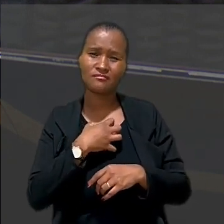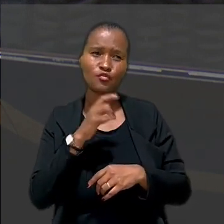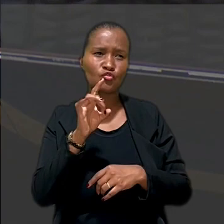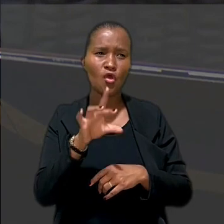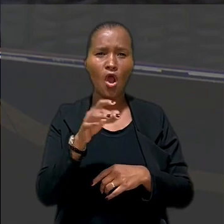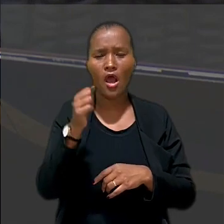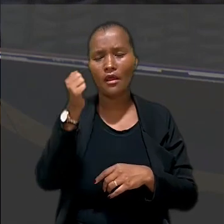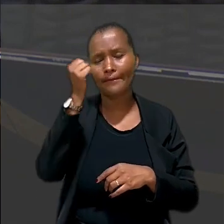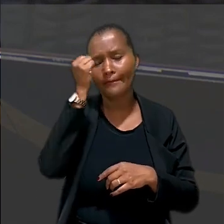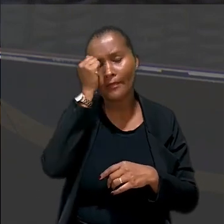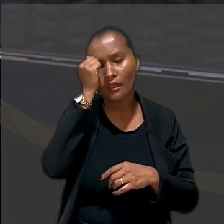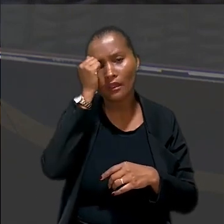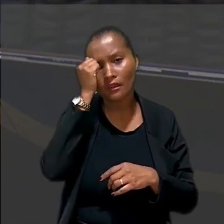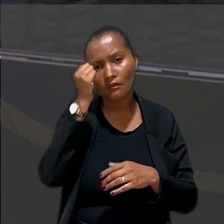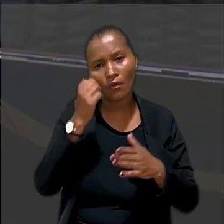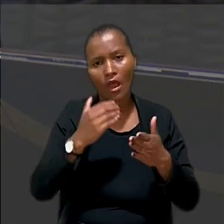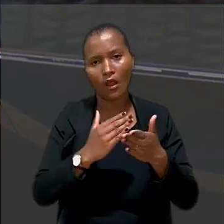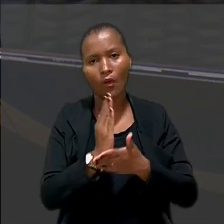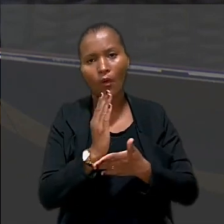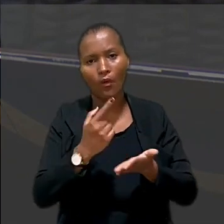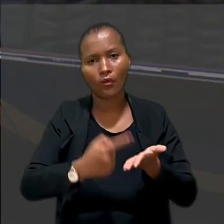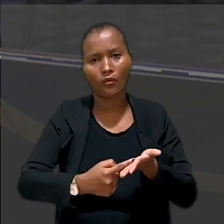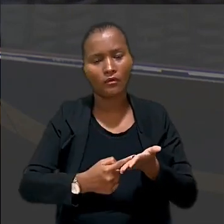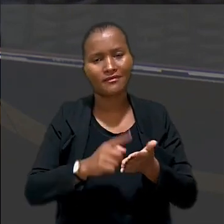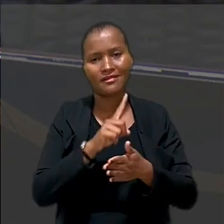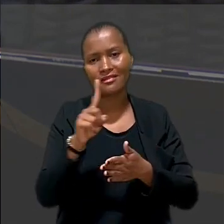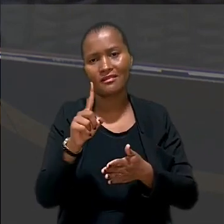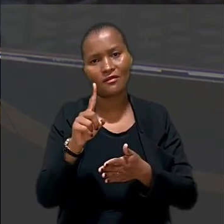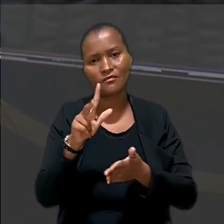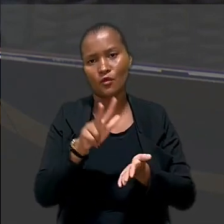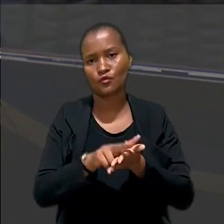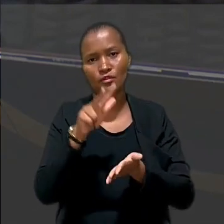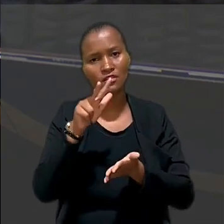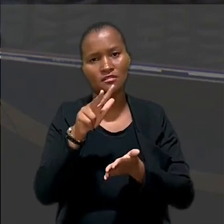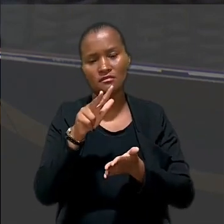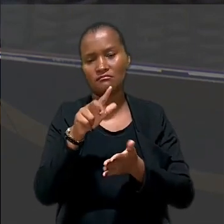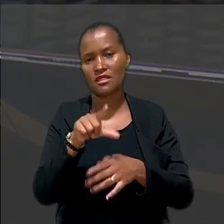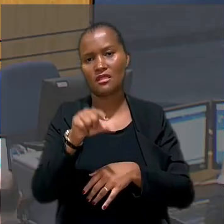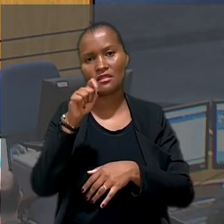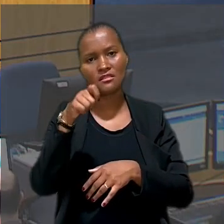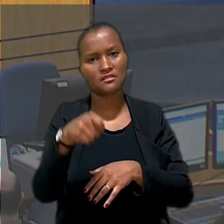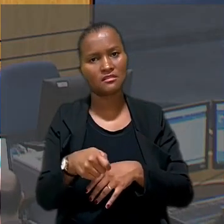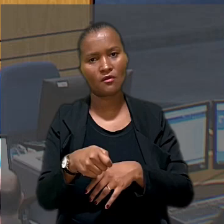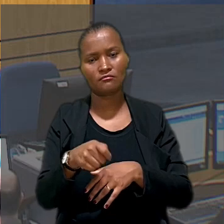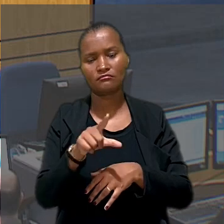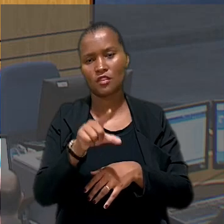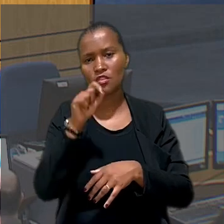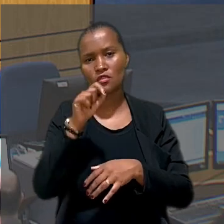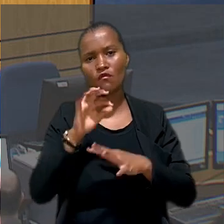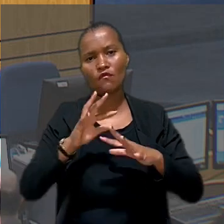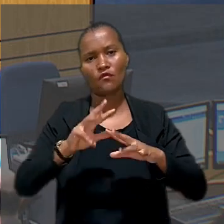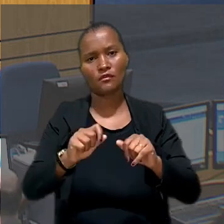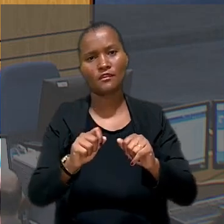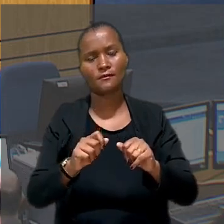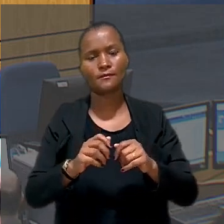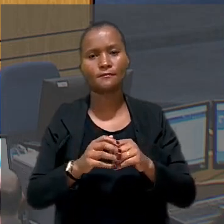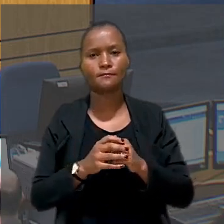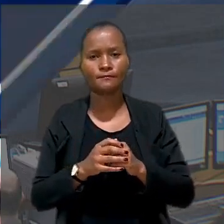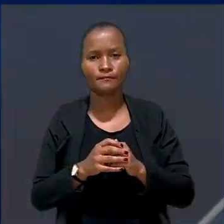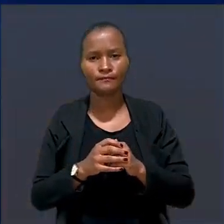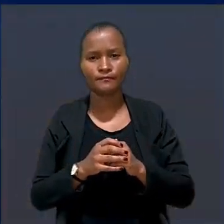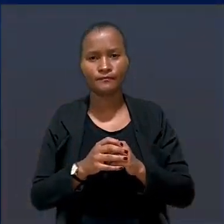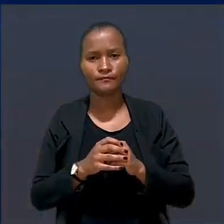que o mero arrependimento do acordo homologado não autoriza a rescisão do julgado. A decisão foi unânime.